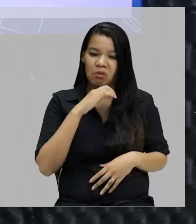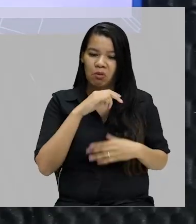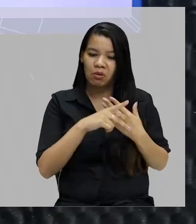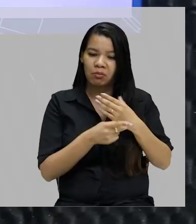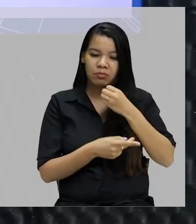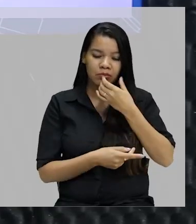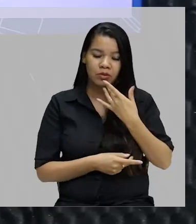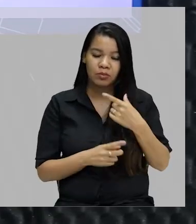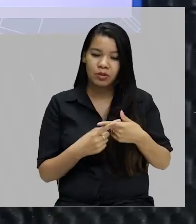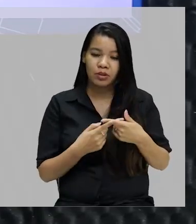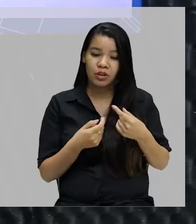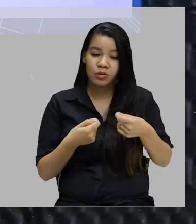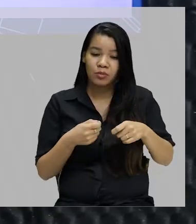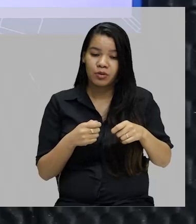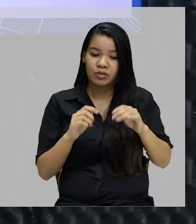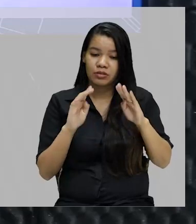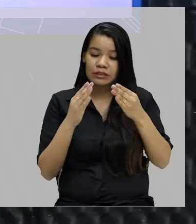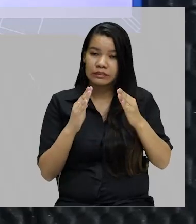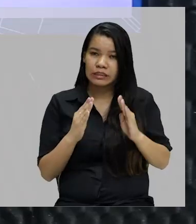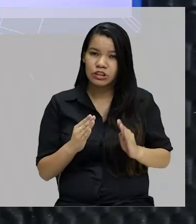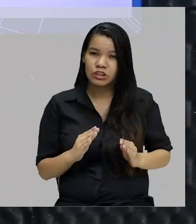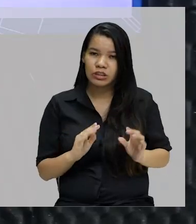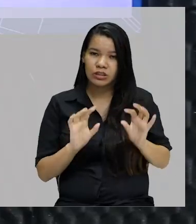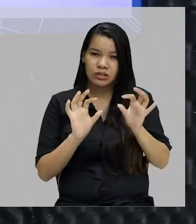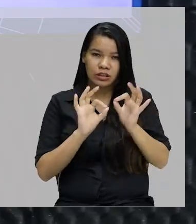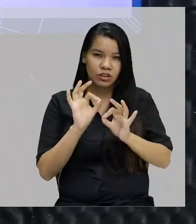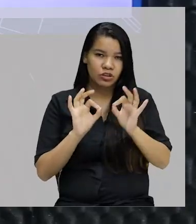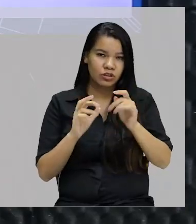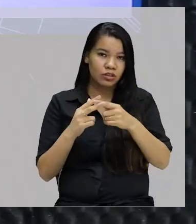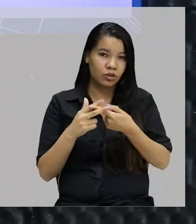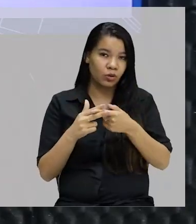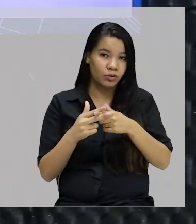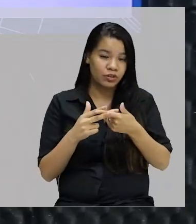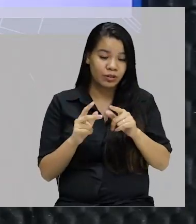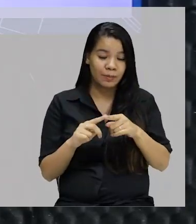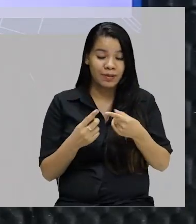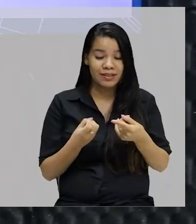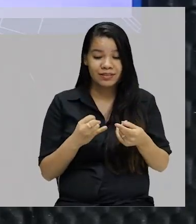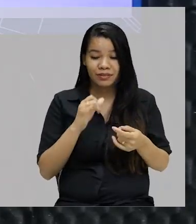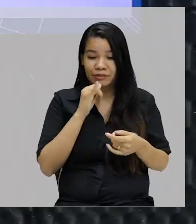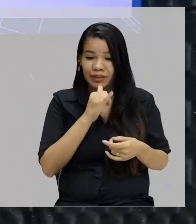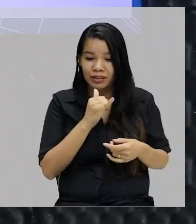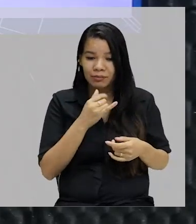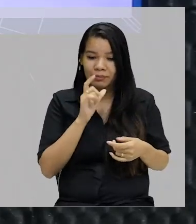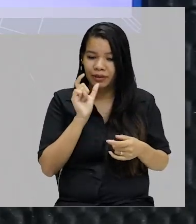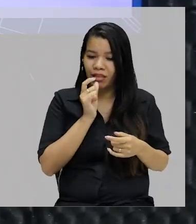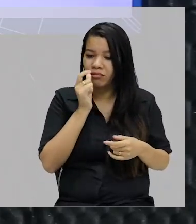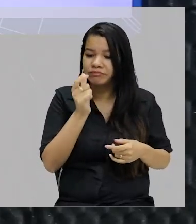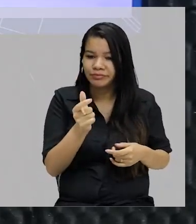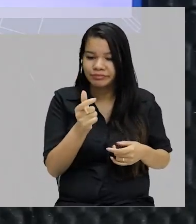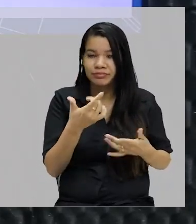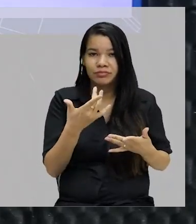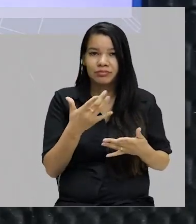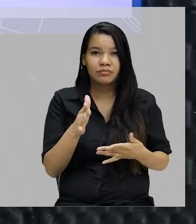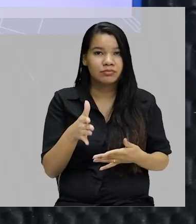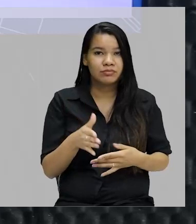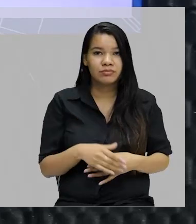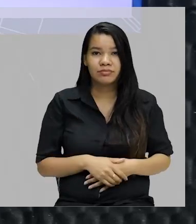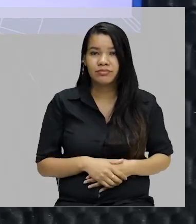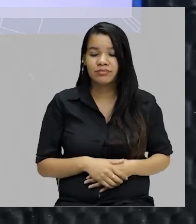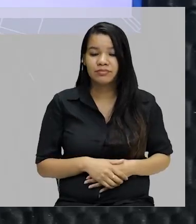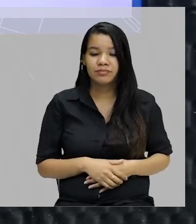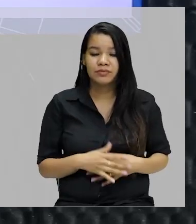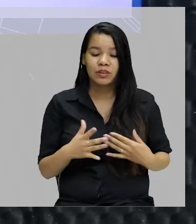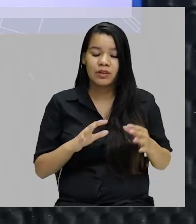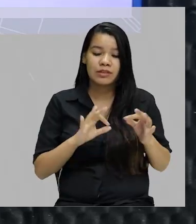quando eu falo, opa, a palavra já saiu, então a gente tem que se policiar mesmo. Então, essa sintonia, essa